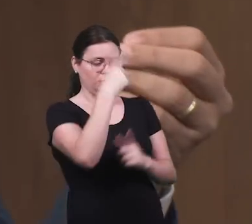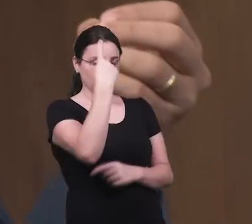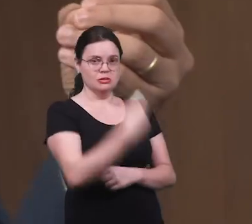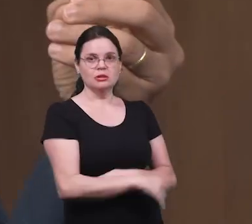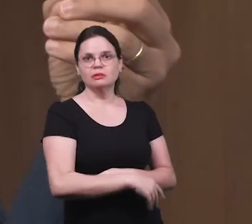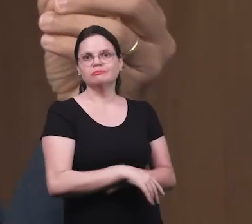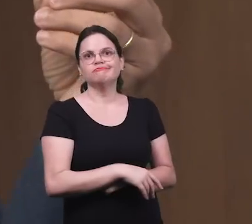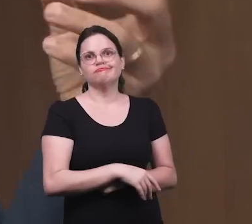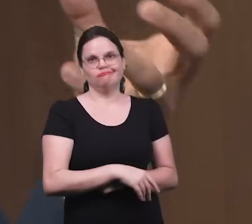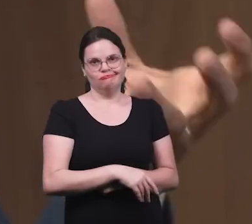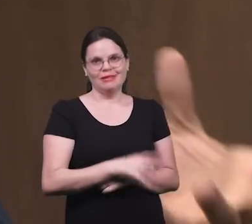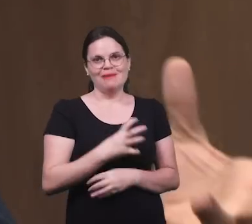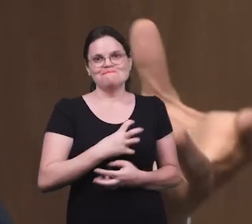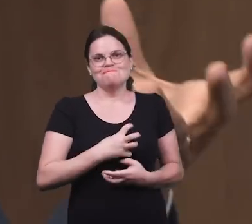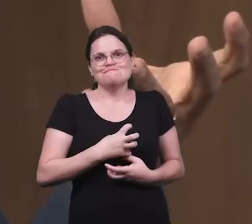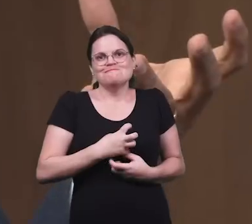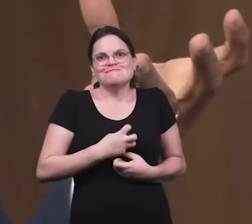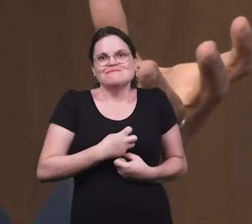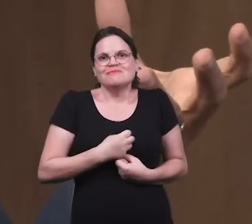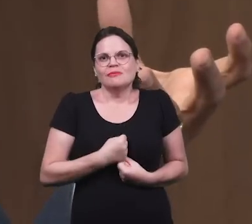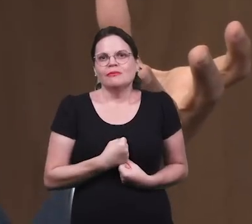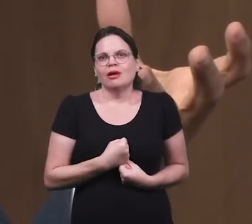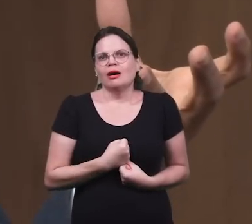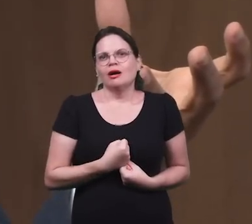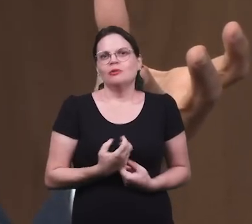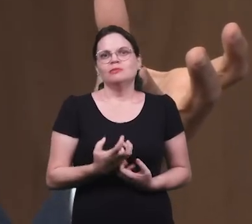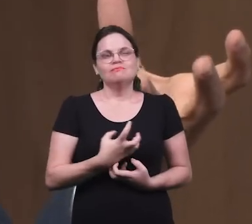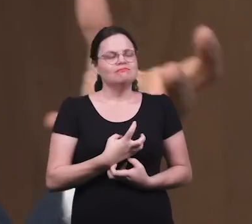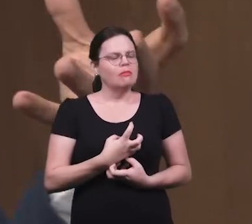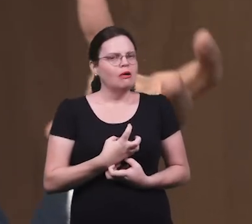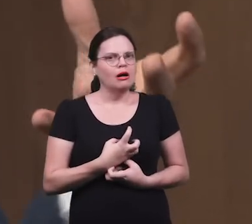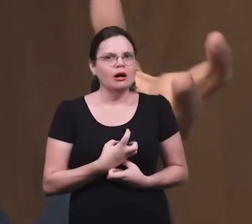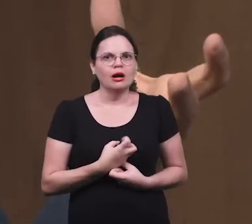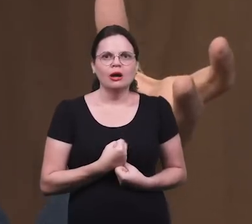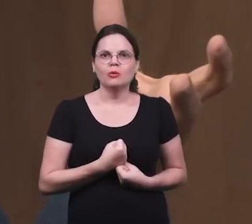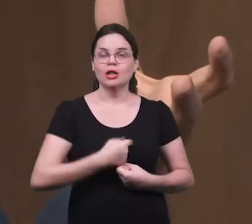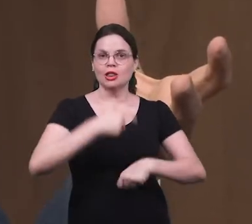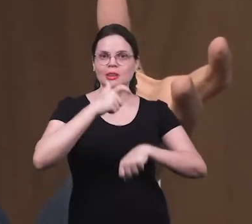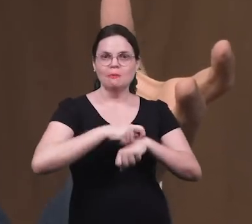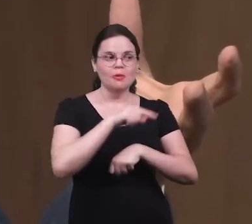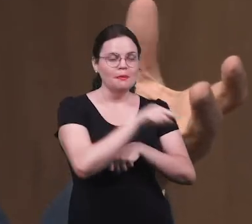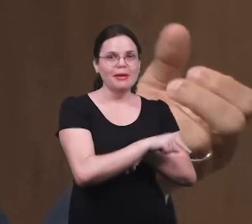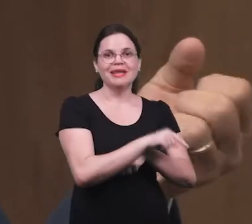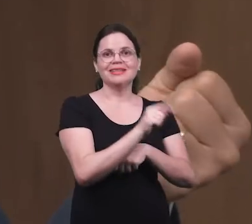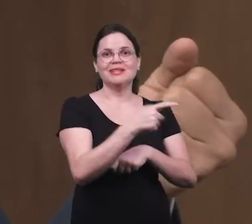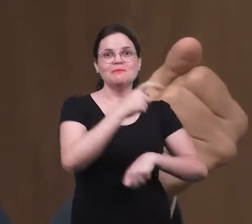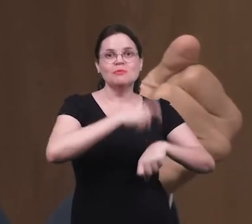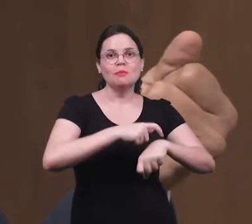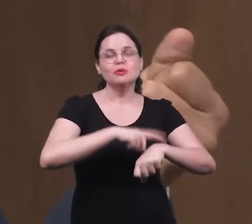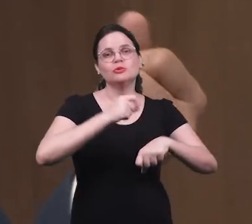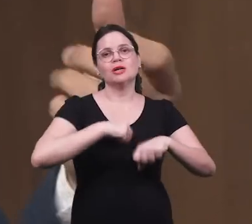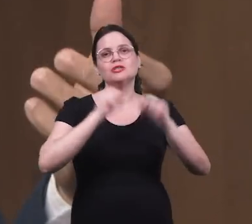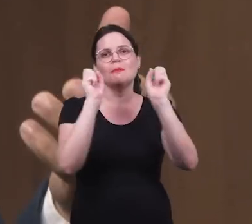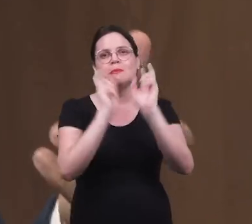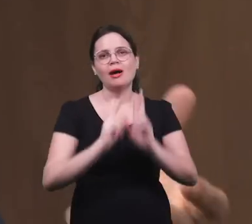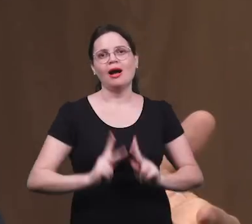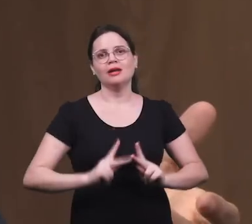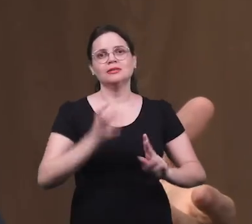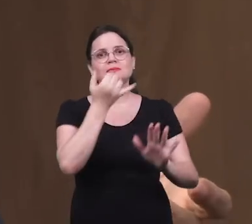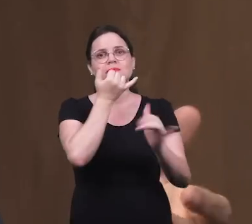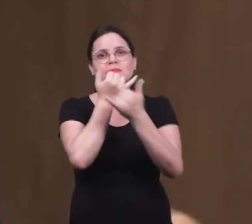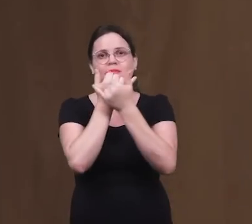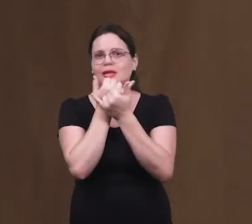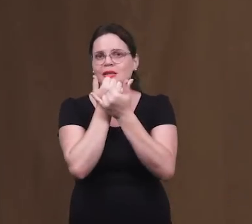tamanha era a mágoa que estava naquele coração, que até nesse momento, que era um momento de aliança, um momento de